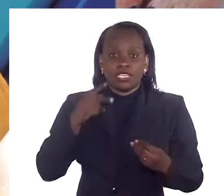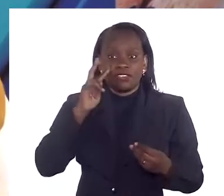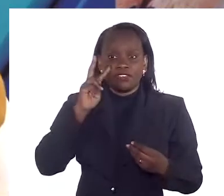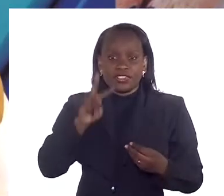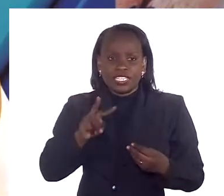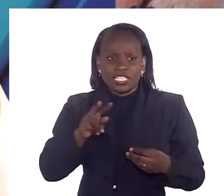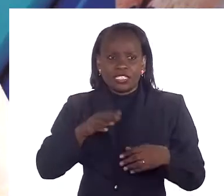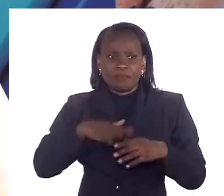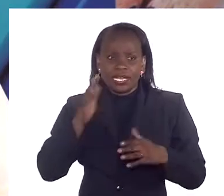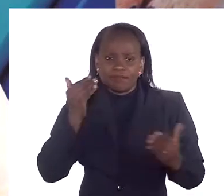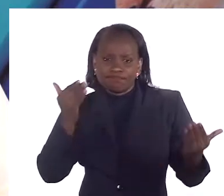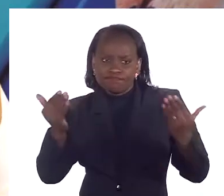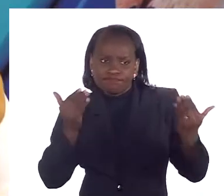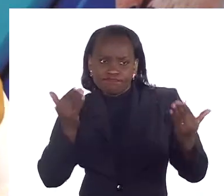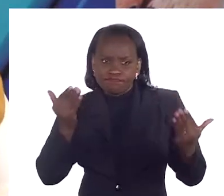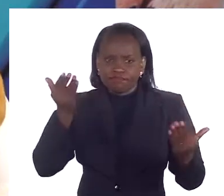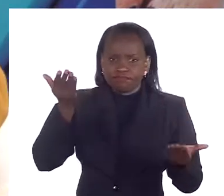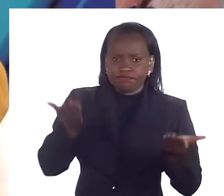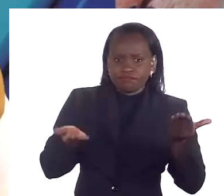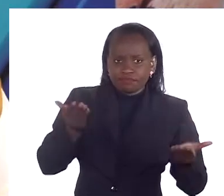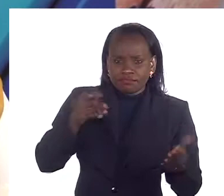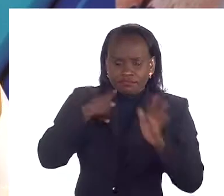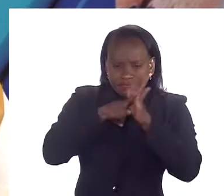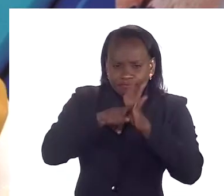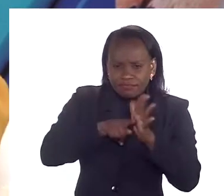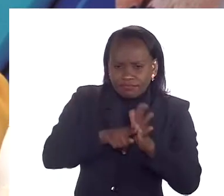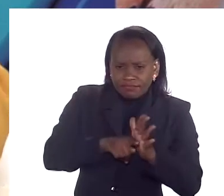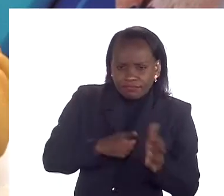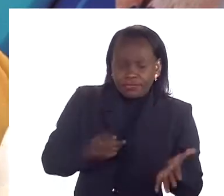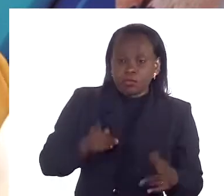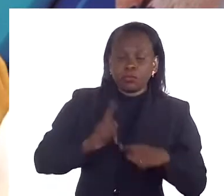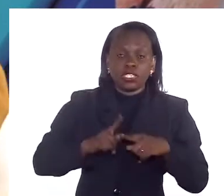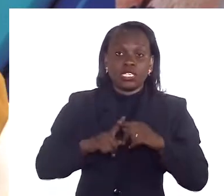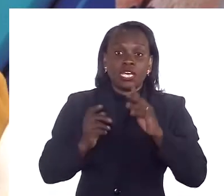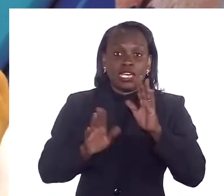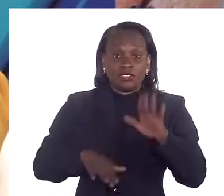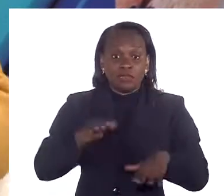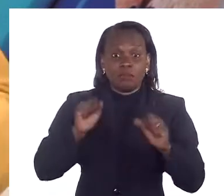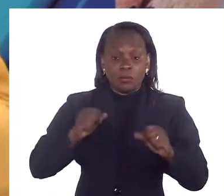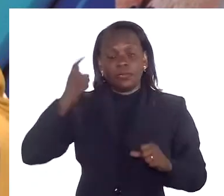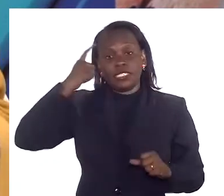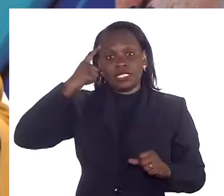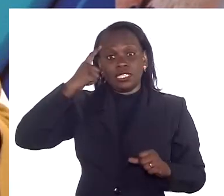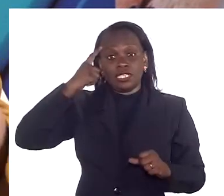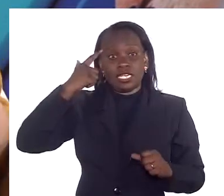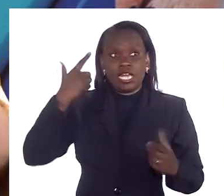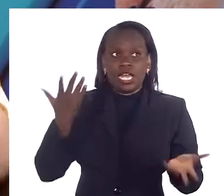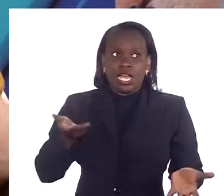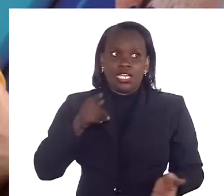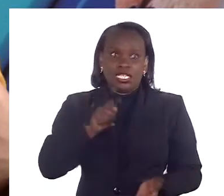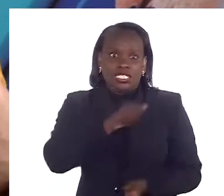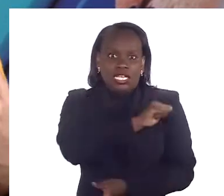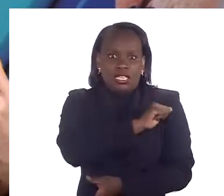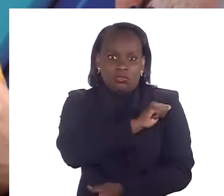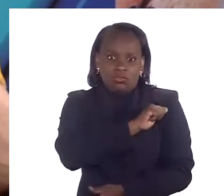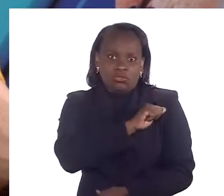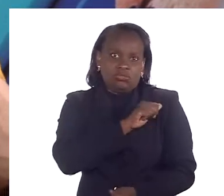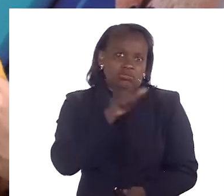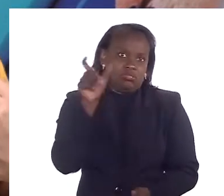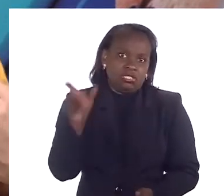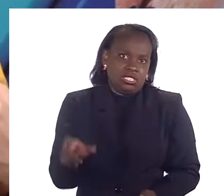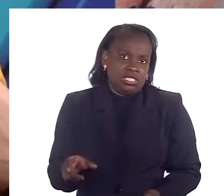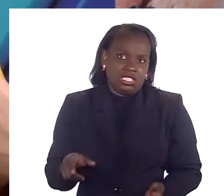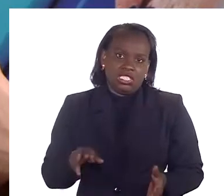possa ter uma visão mais calibrada, mais apurada, porque muitas vezes pode-se pensar, esse aluno